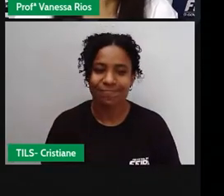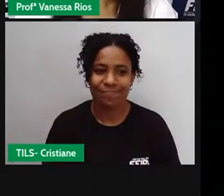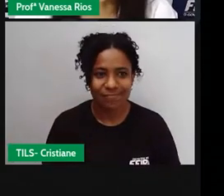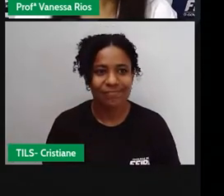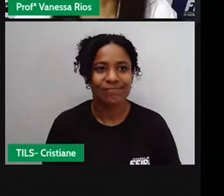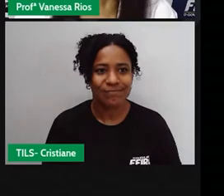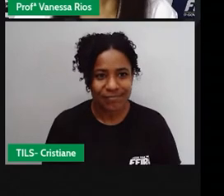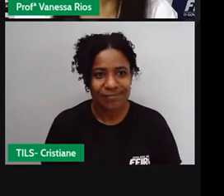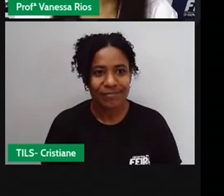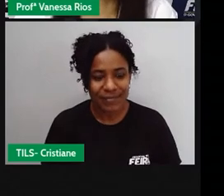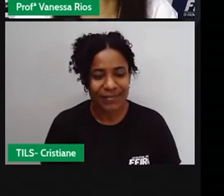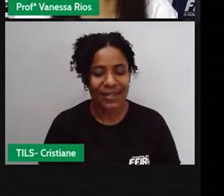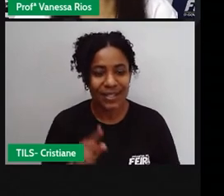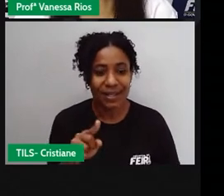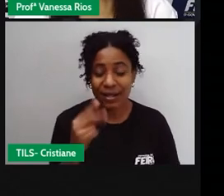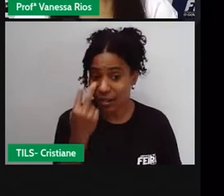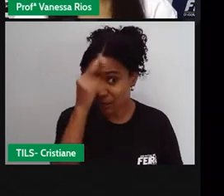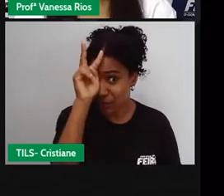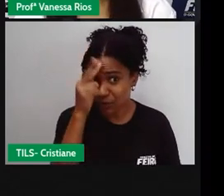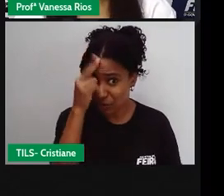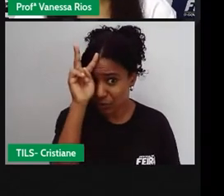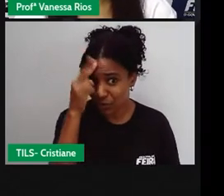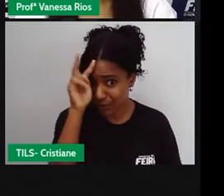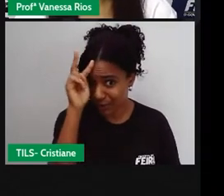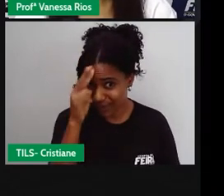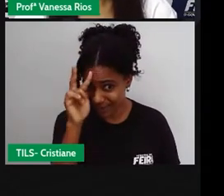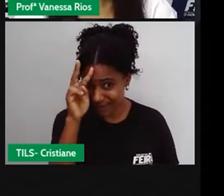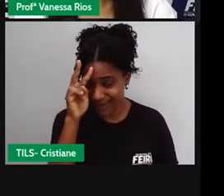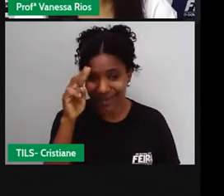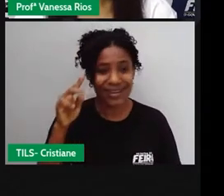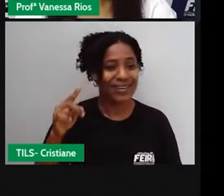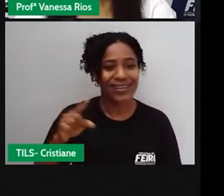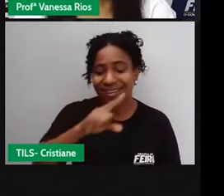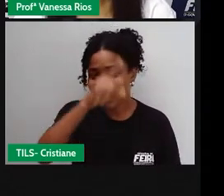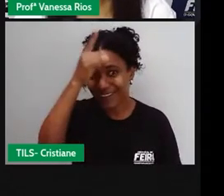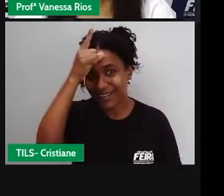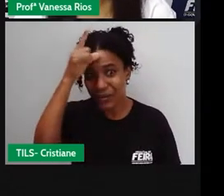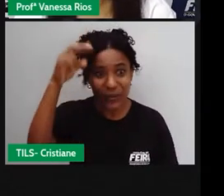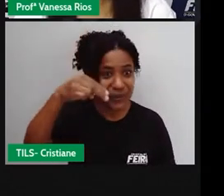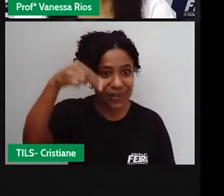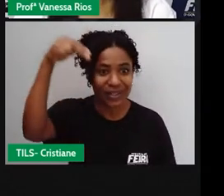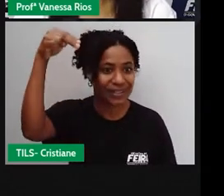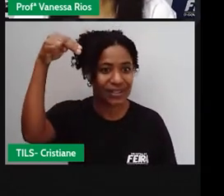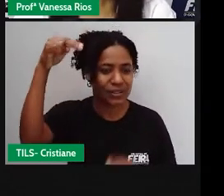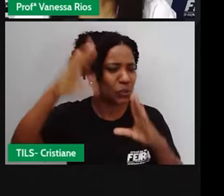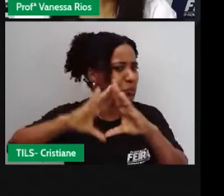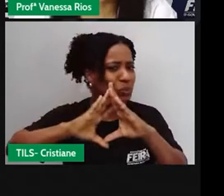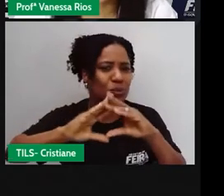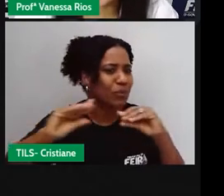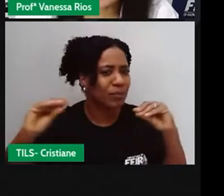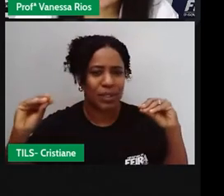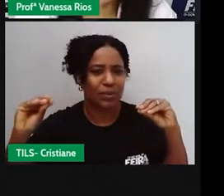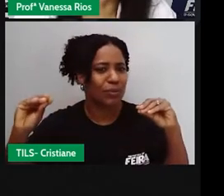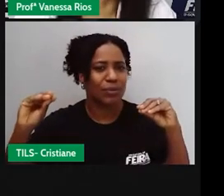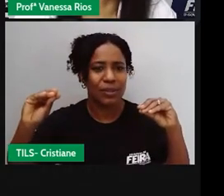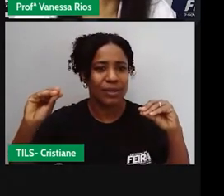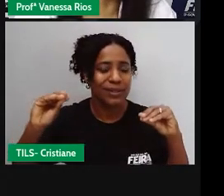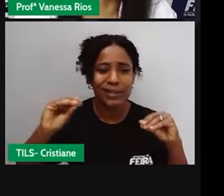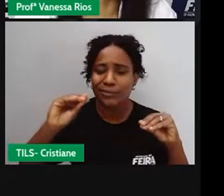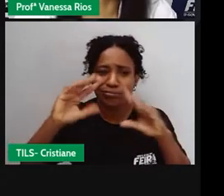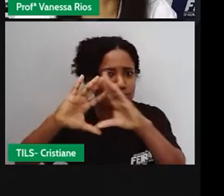um dia em que o Nordeste desapareceu do Brasil. E aí vai falando todas as coisas que foram perdidas